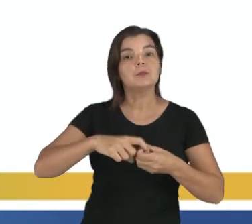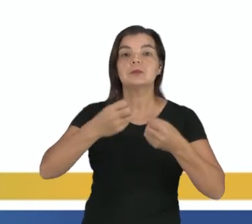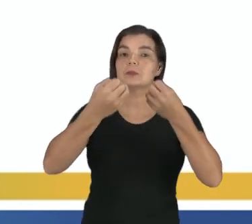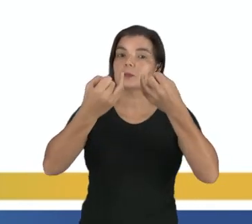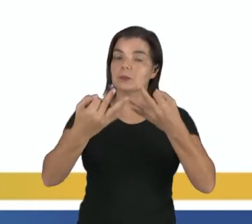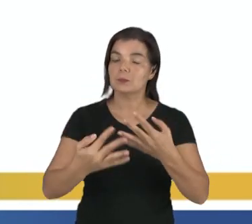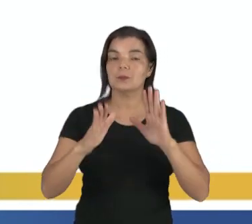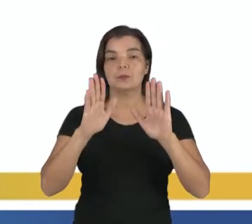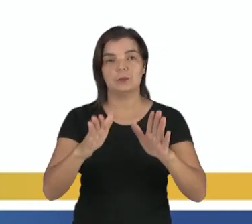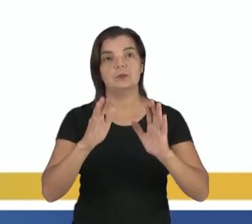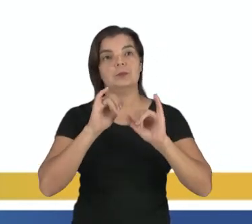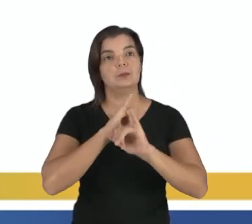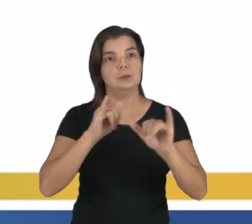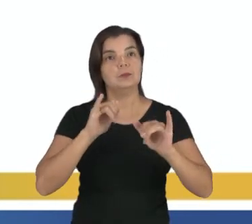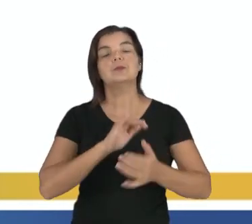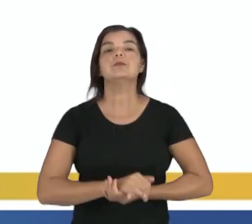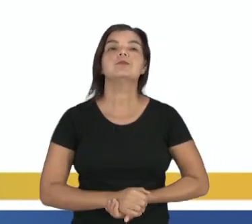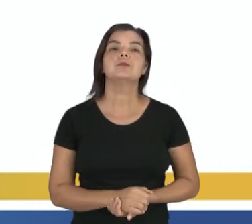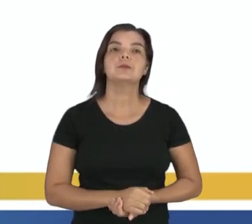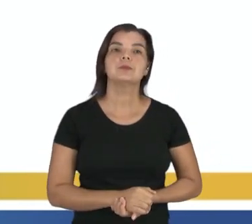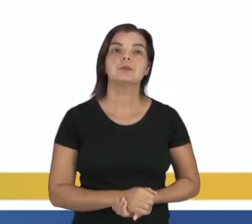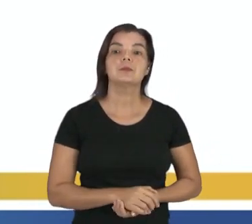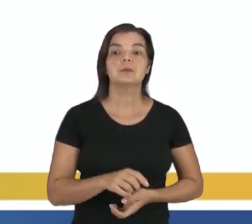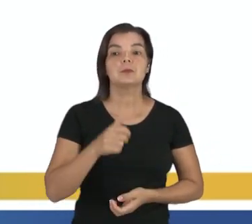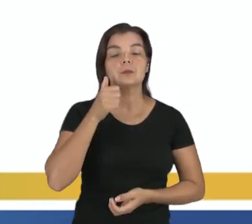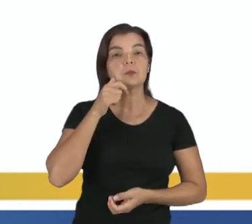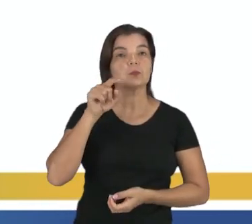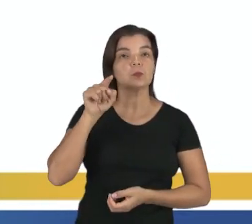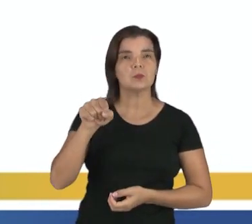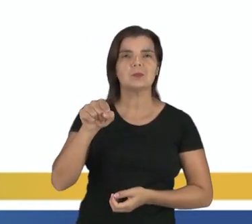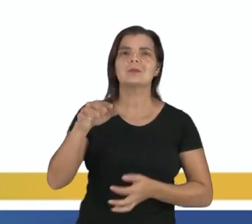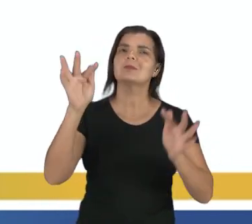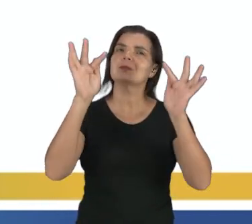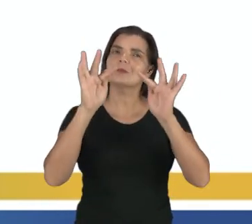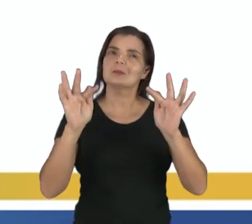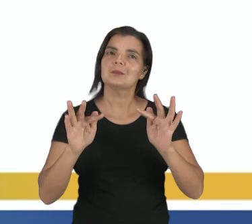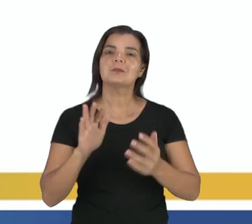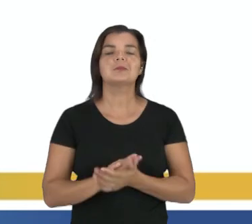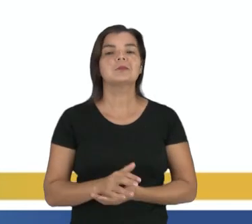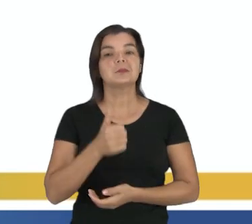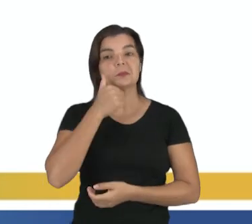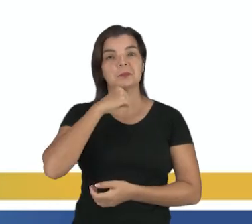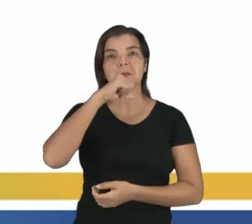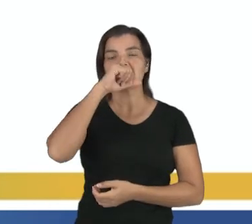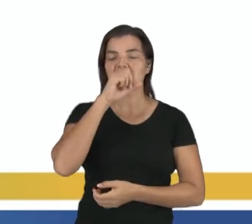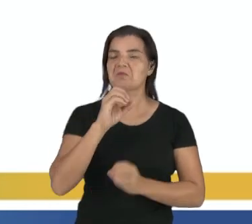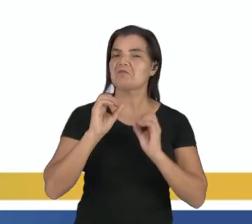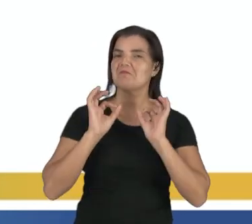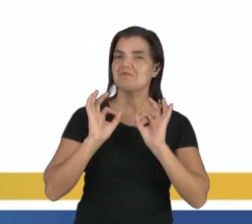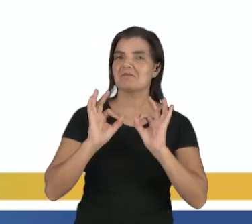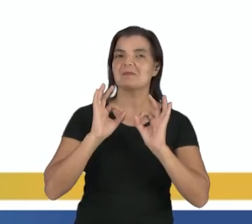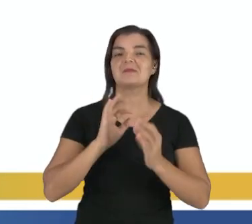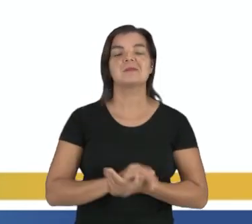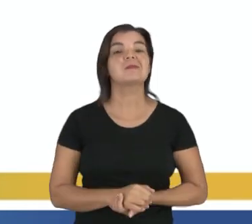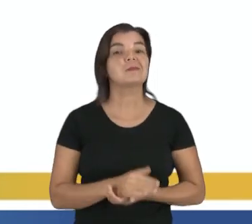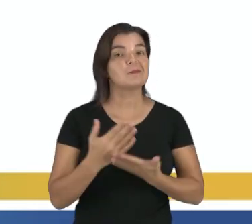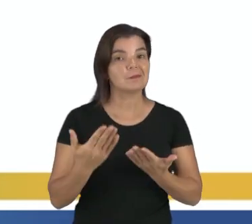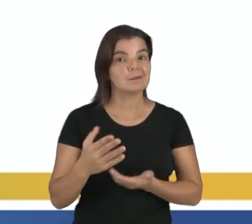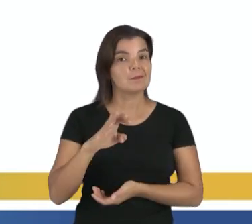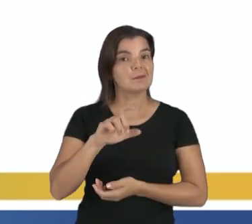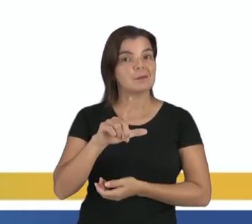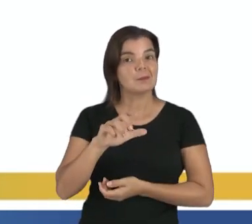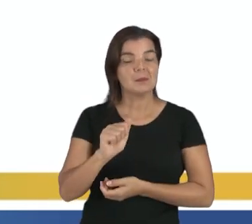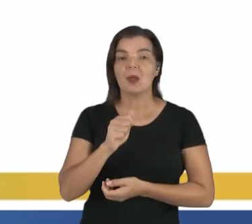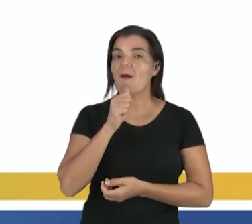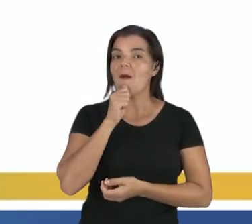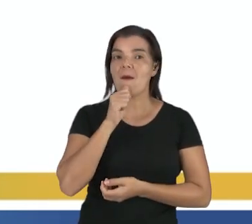dito. Agora, olhem a segunda frase. Ela sempre me faz feliz. Minha mãe é o máximo. Vejam que o ela